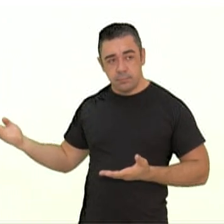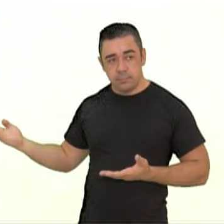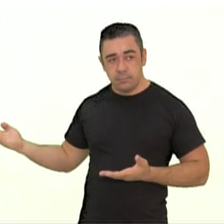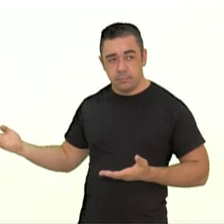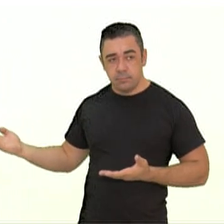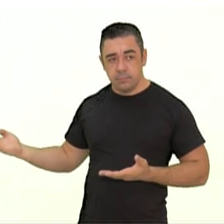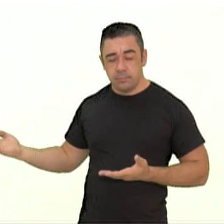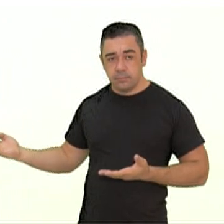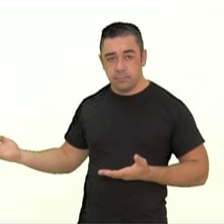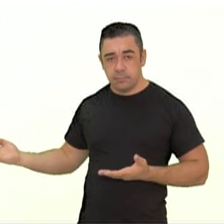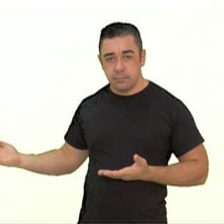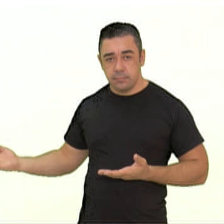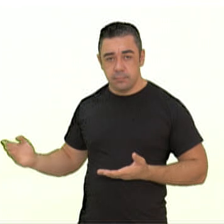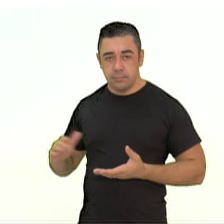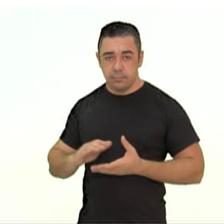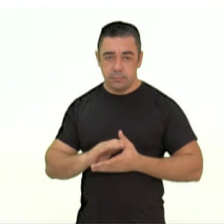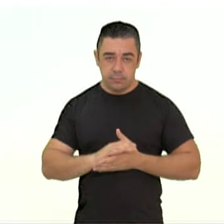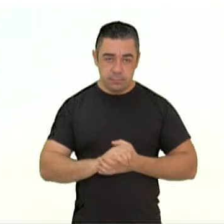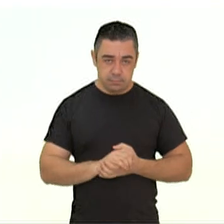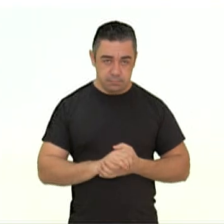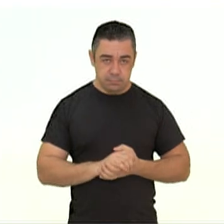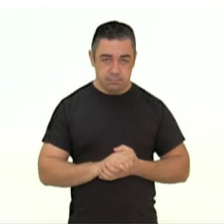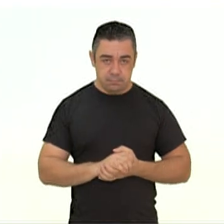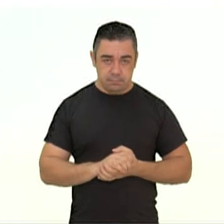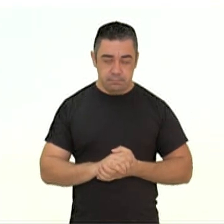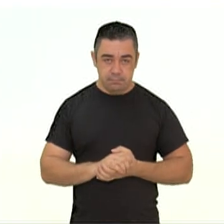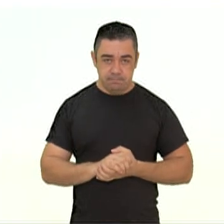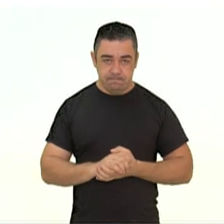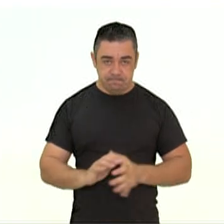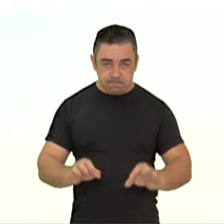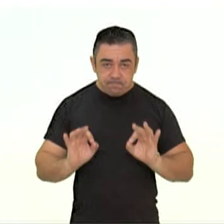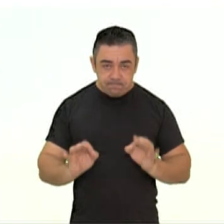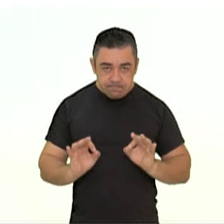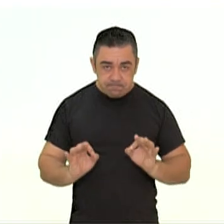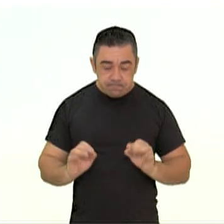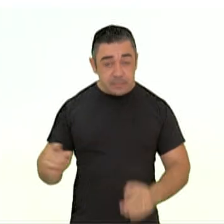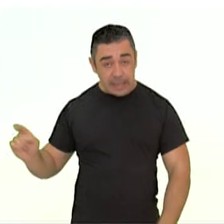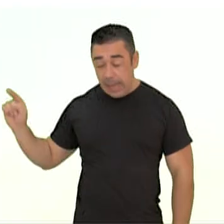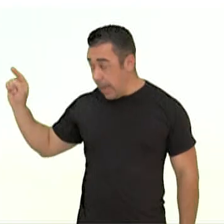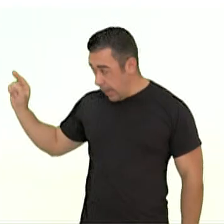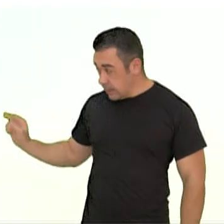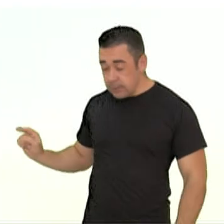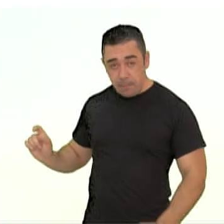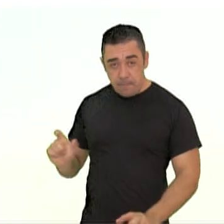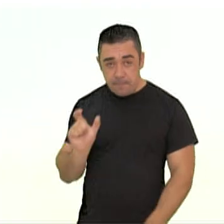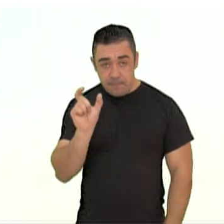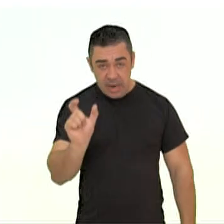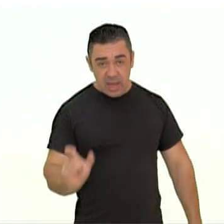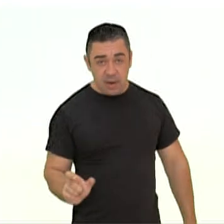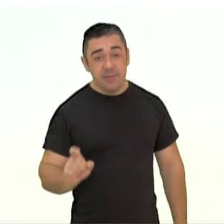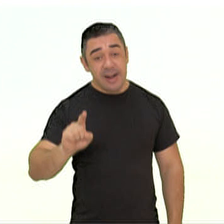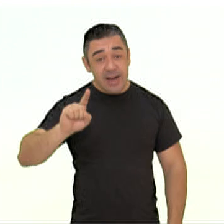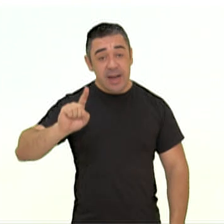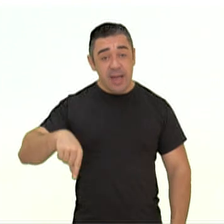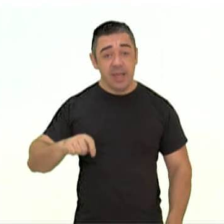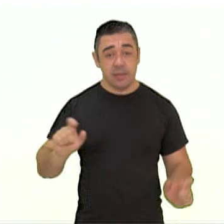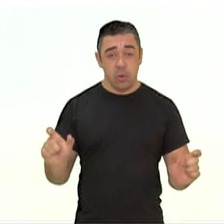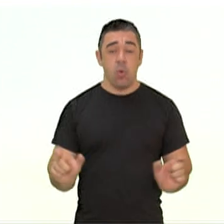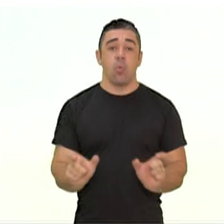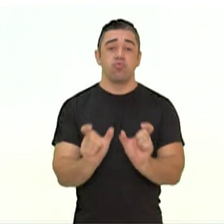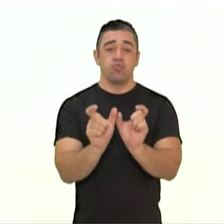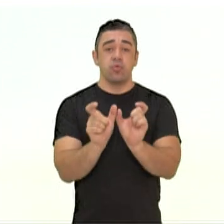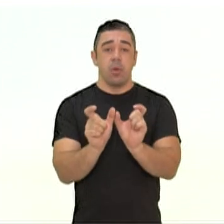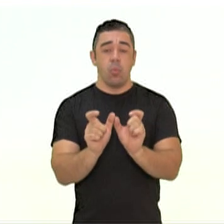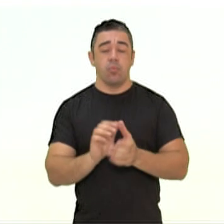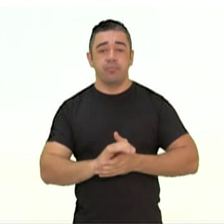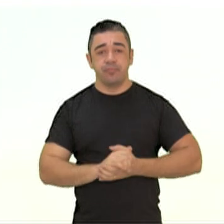contudo, todavia e não obstante. Então, essas são algumas das